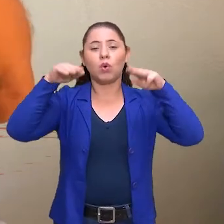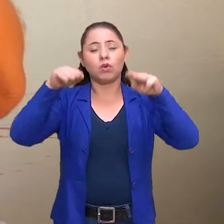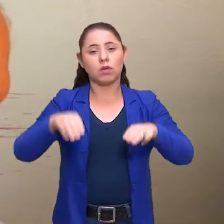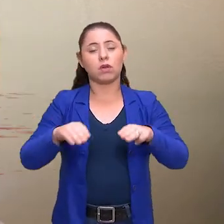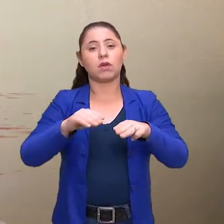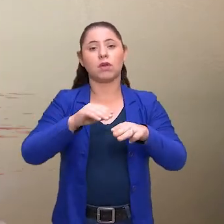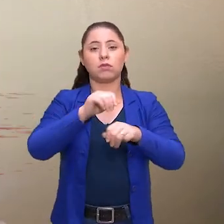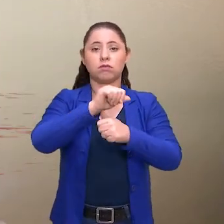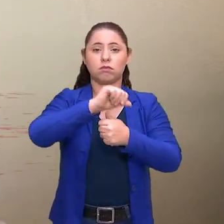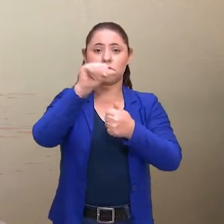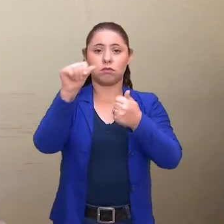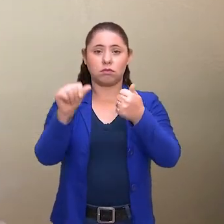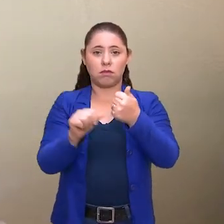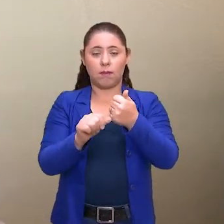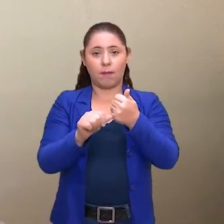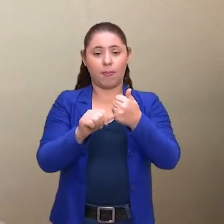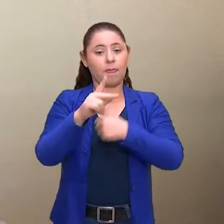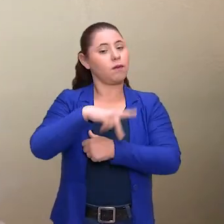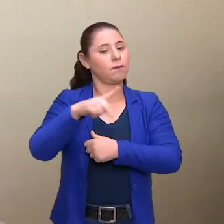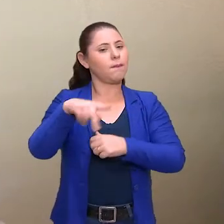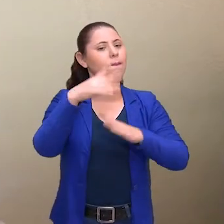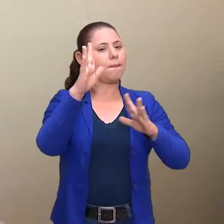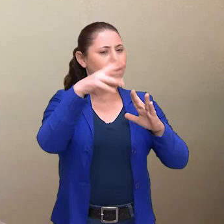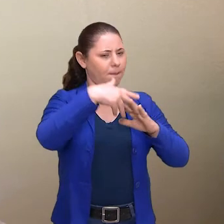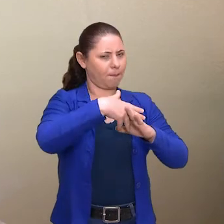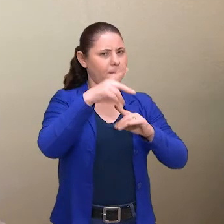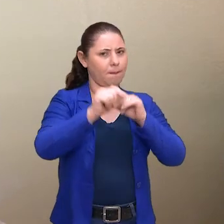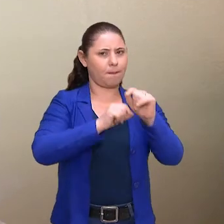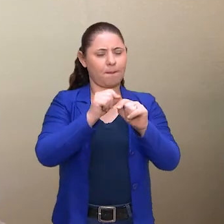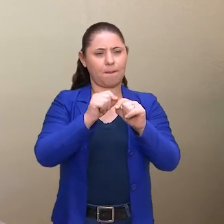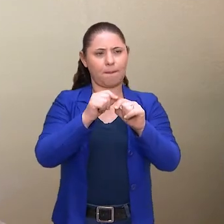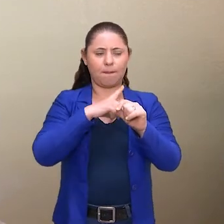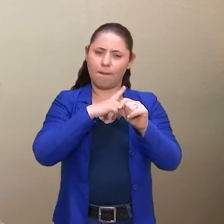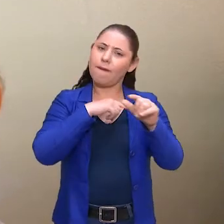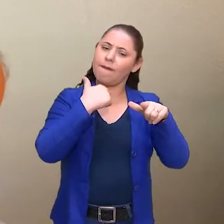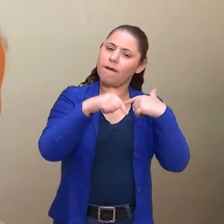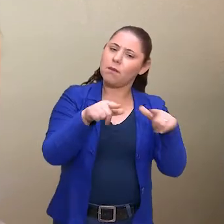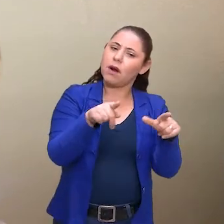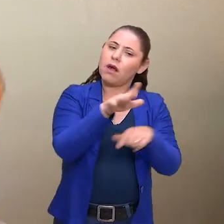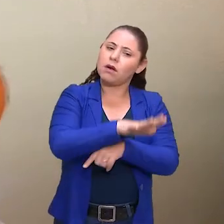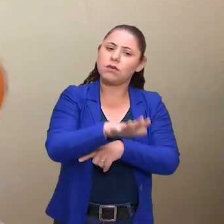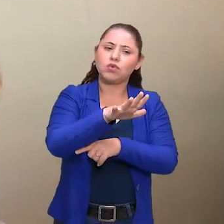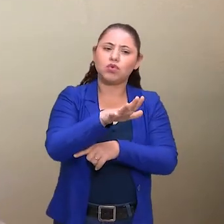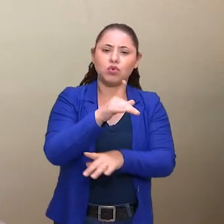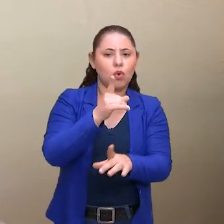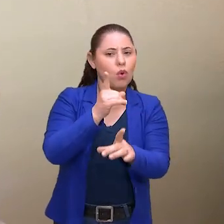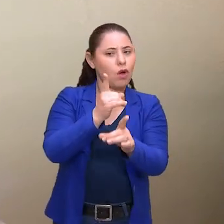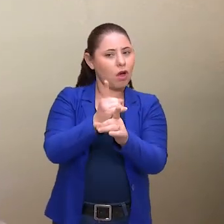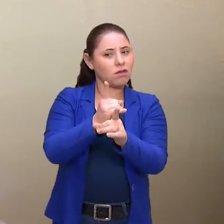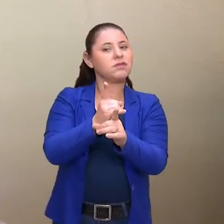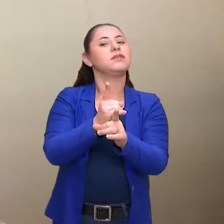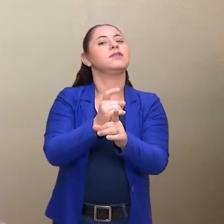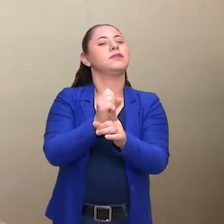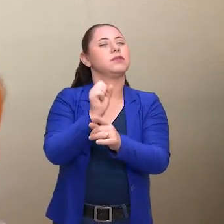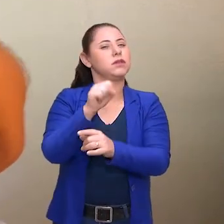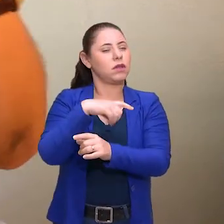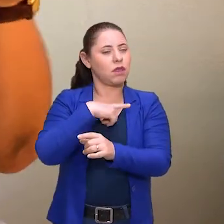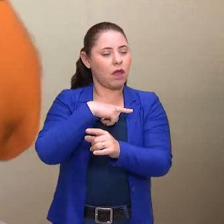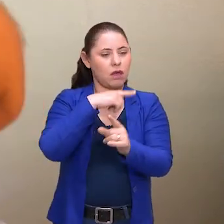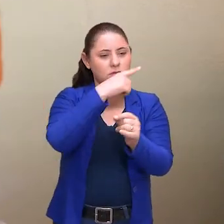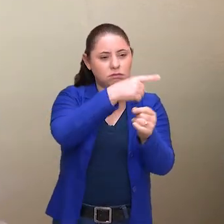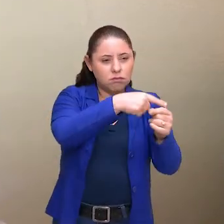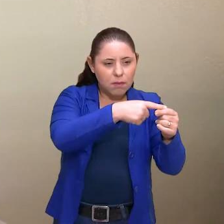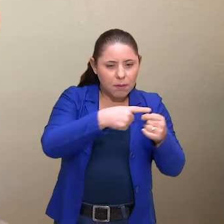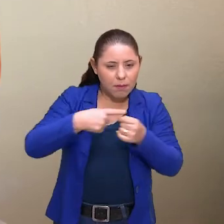Costa Rica, Alcinópolis. E os professores da Universidade Federal, que estavam trabalhando nessa região, descobriram, ó, mas se